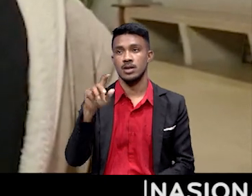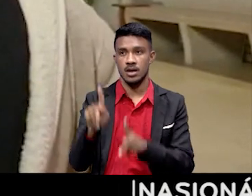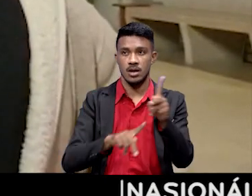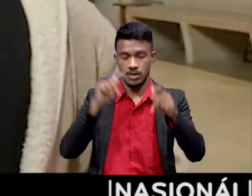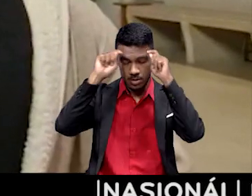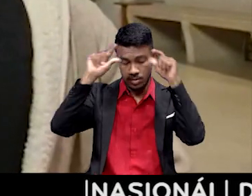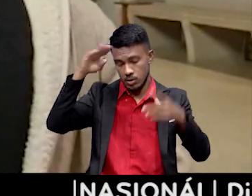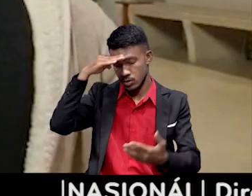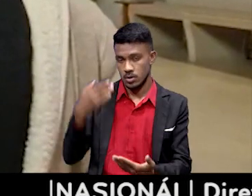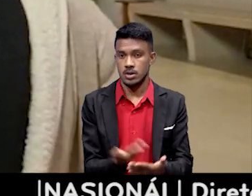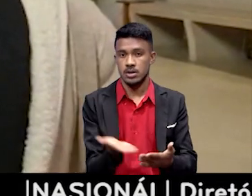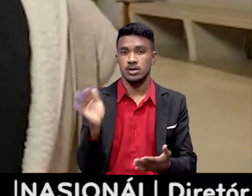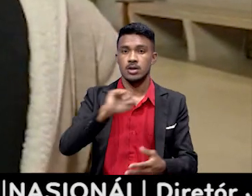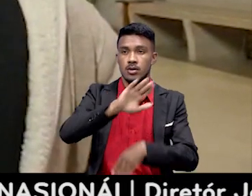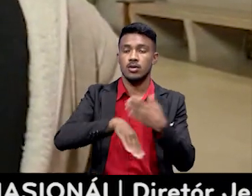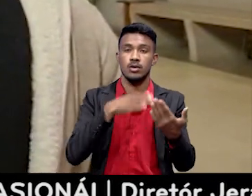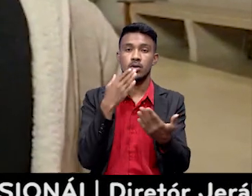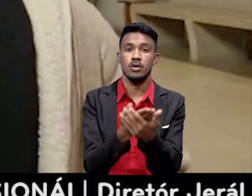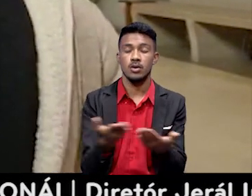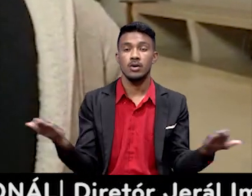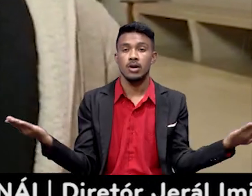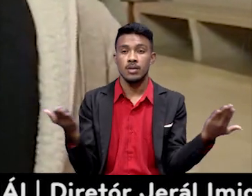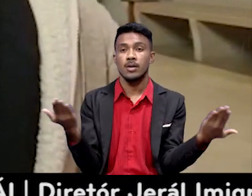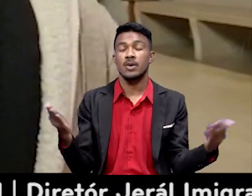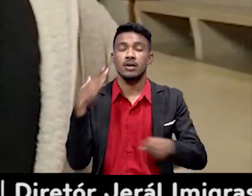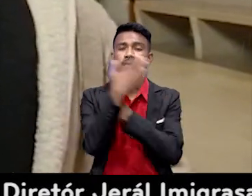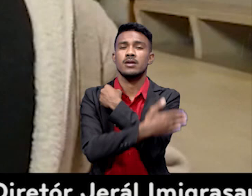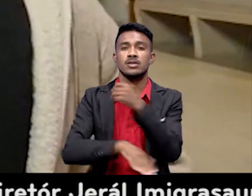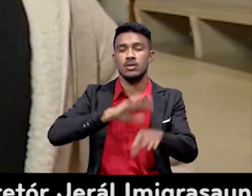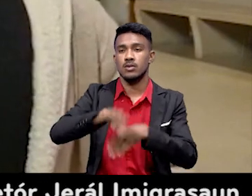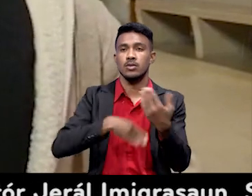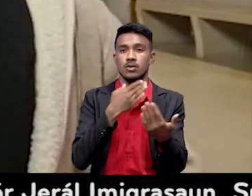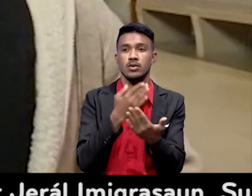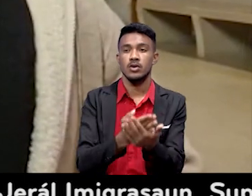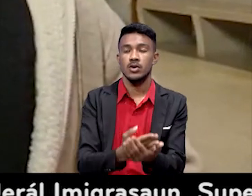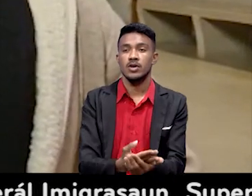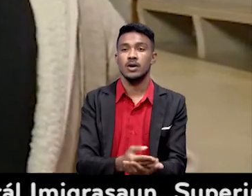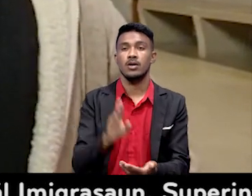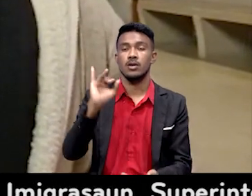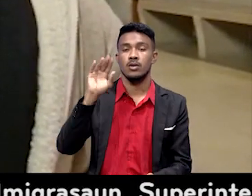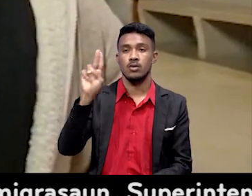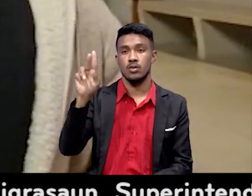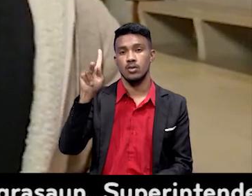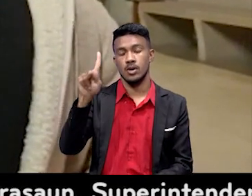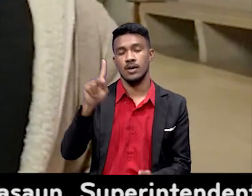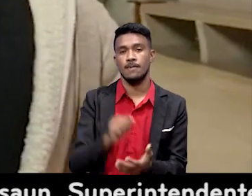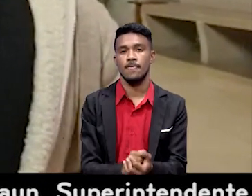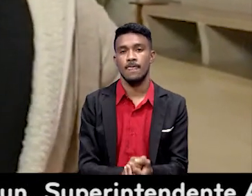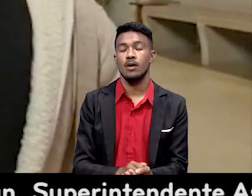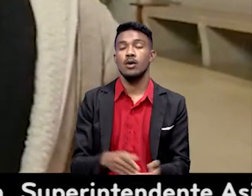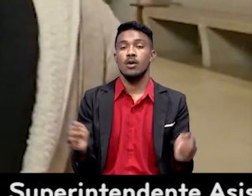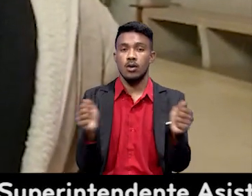serhotu, namkari de morai e herrain Inglaterra, de liu de Peterburu, nebe ho